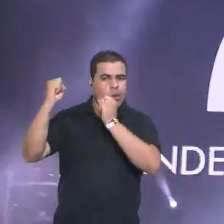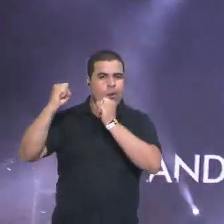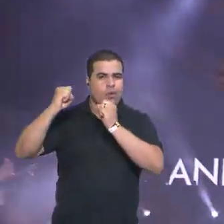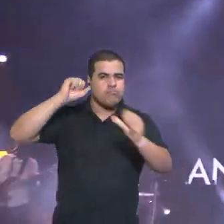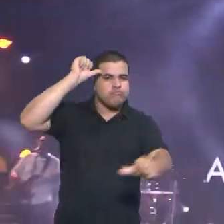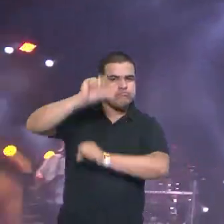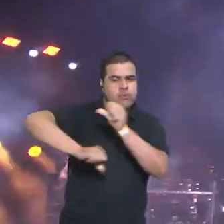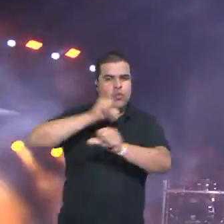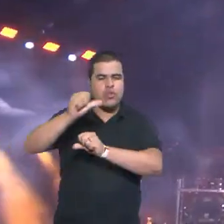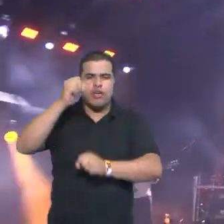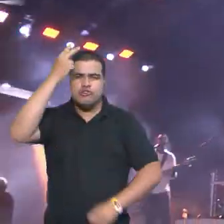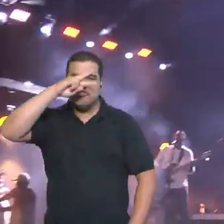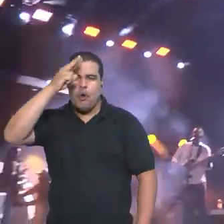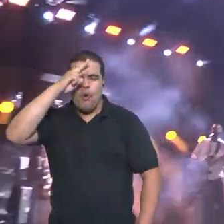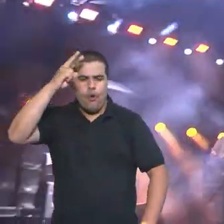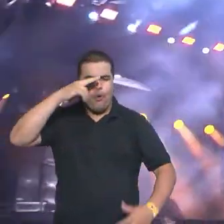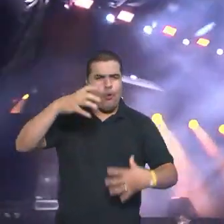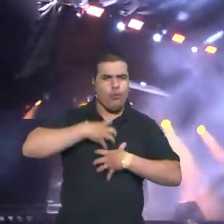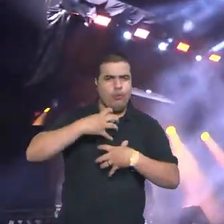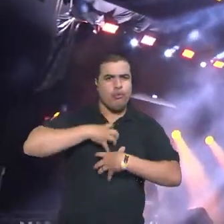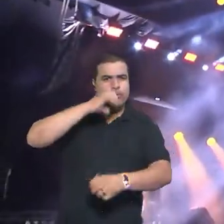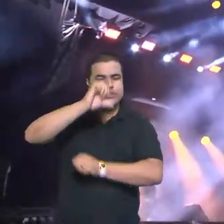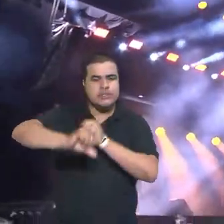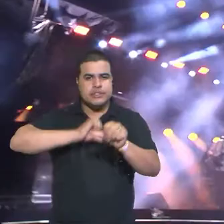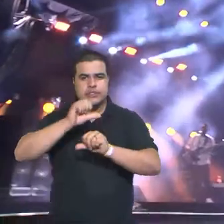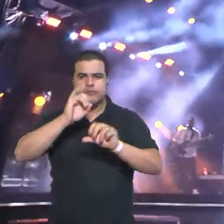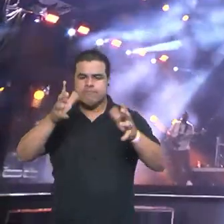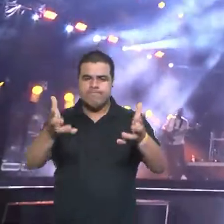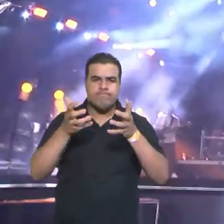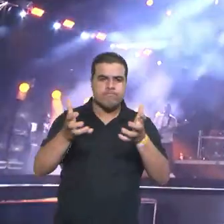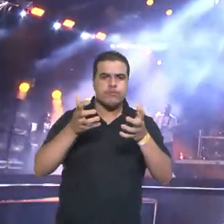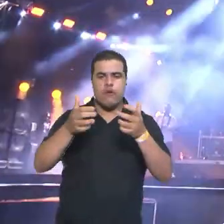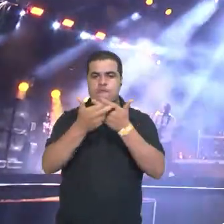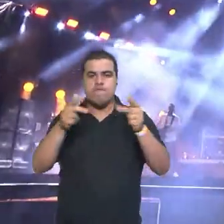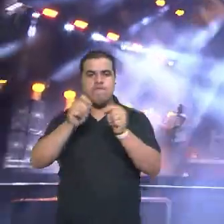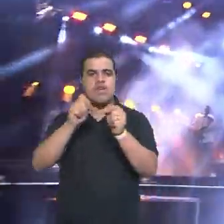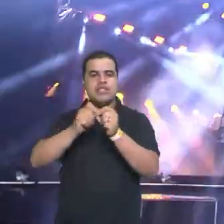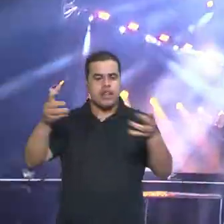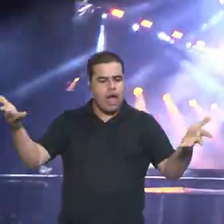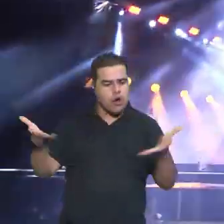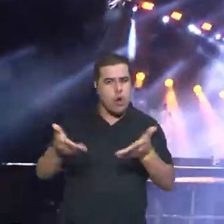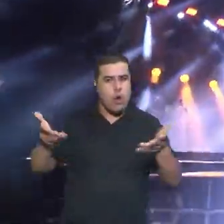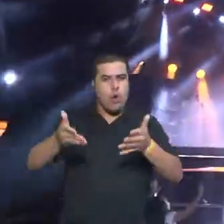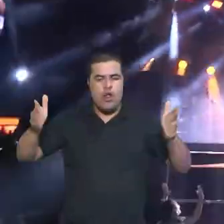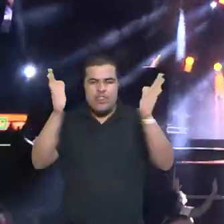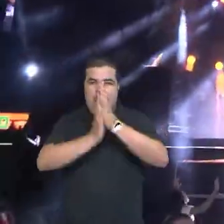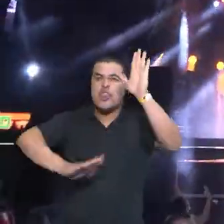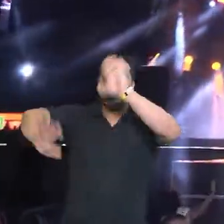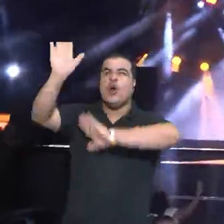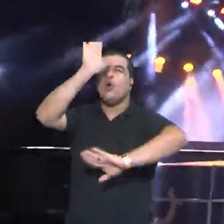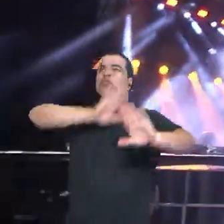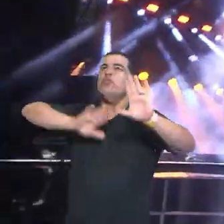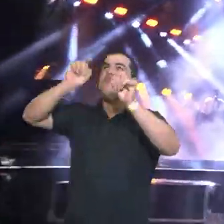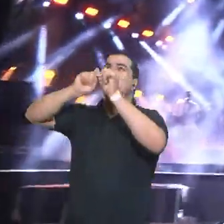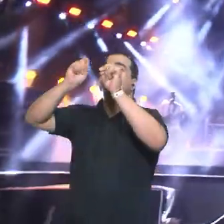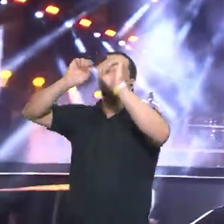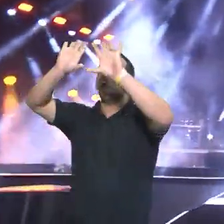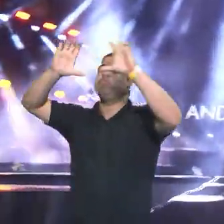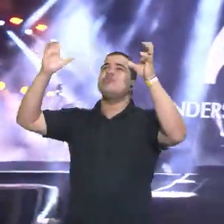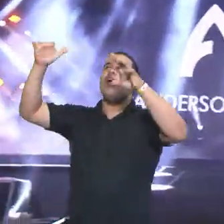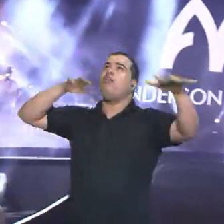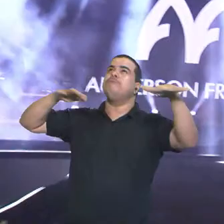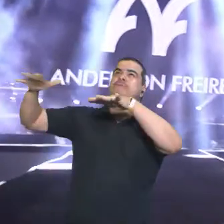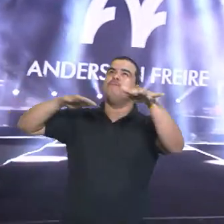para mudar a história então ação que você está fazendo de adorar está gerando uma reação